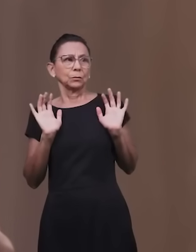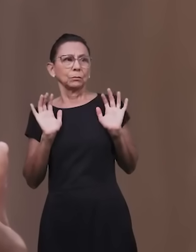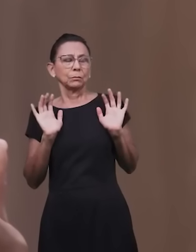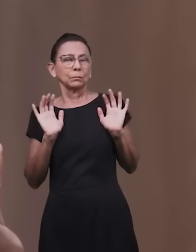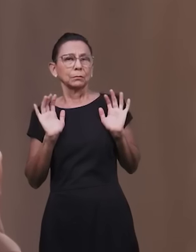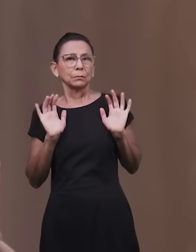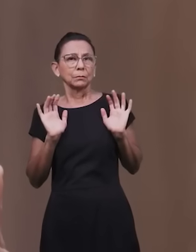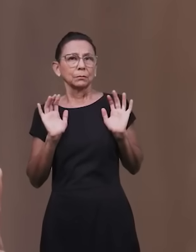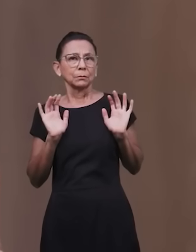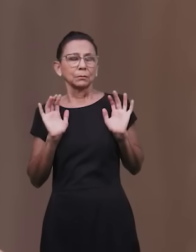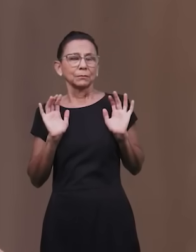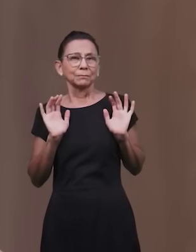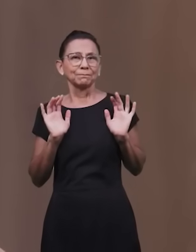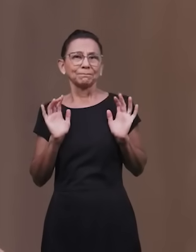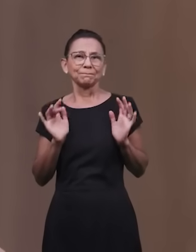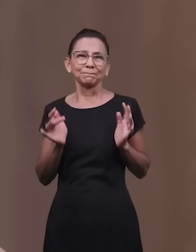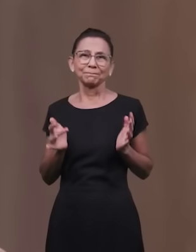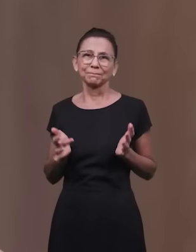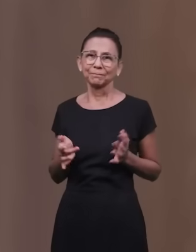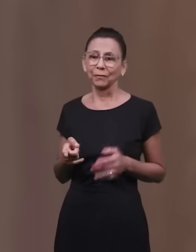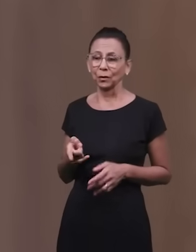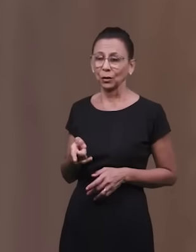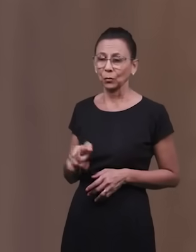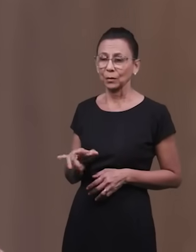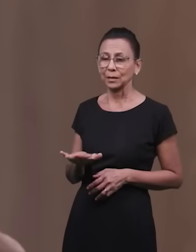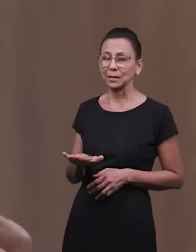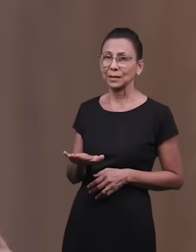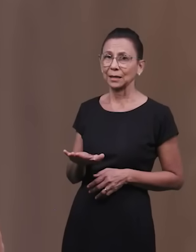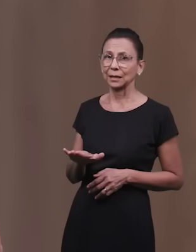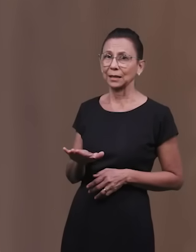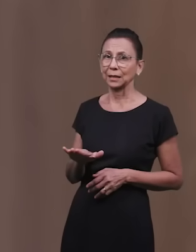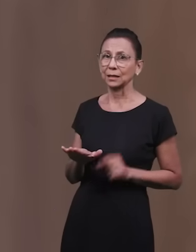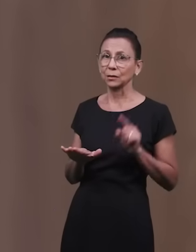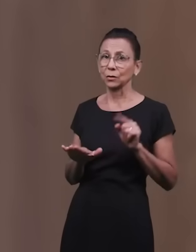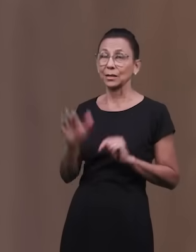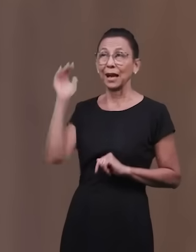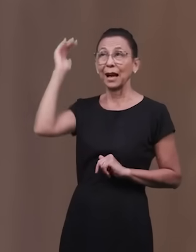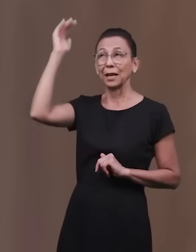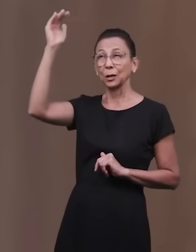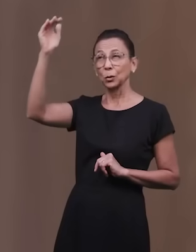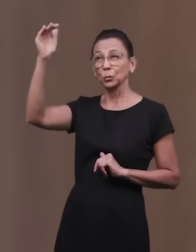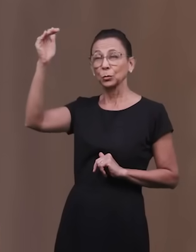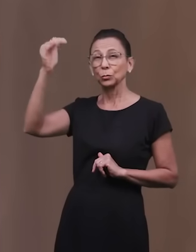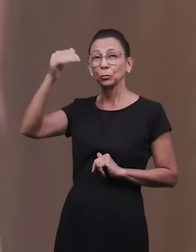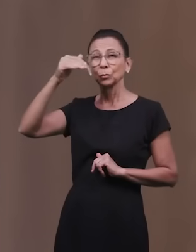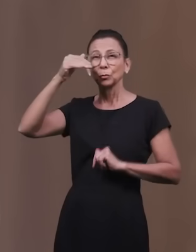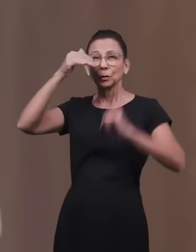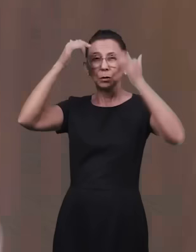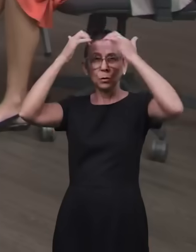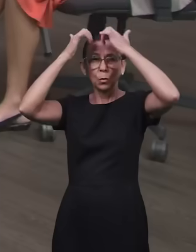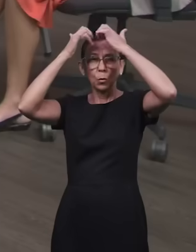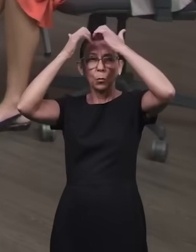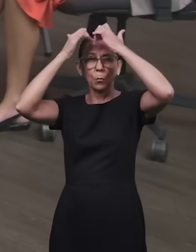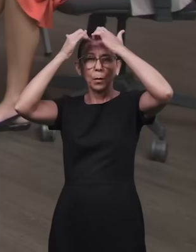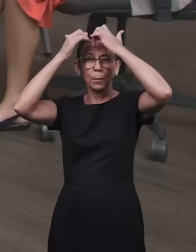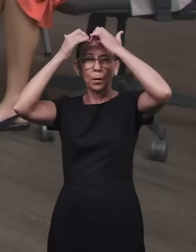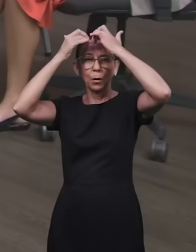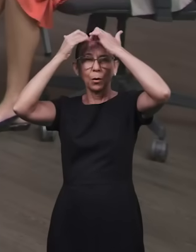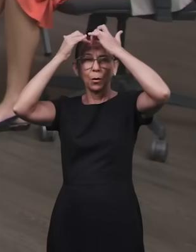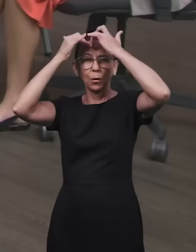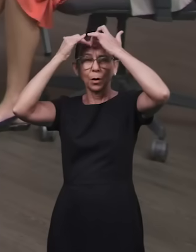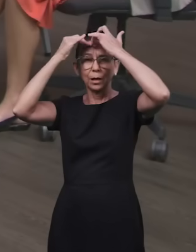isso, ela se apresenta. Aquela criança vulnerável vai dizer, olha, isso é muito para você. Lembra disso?